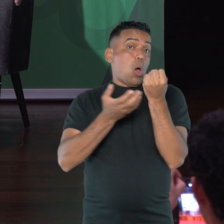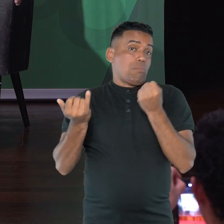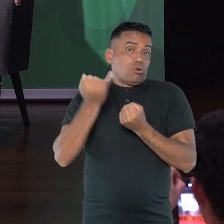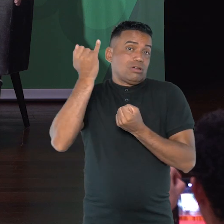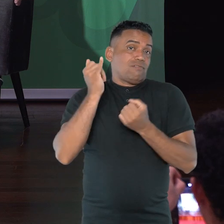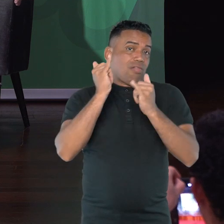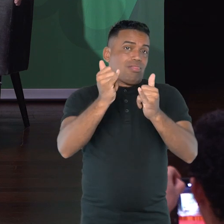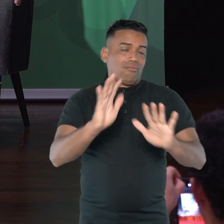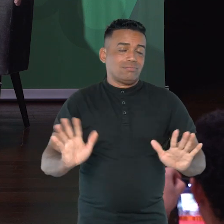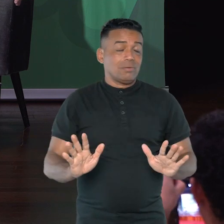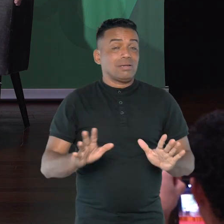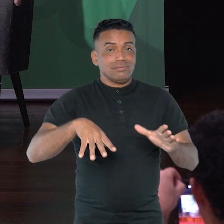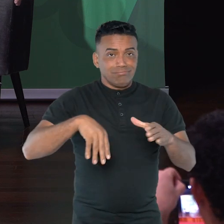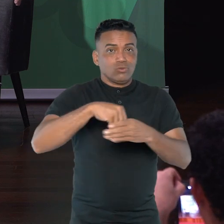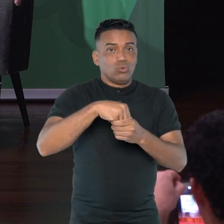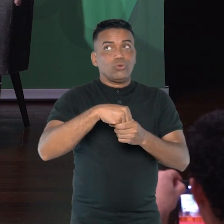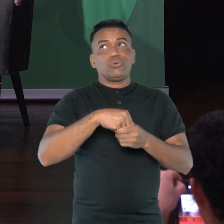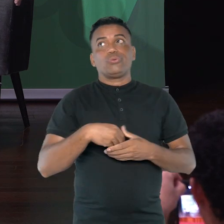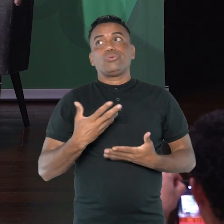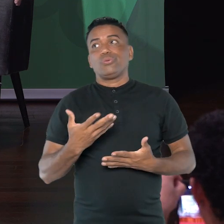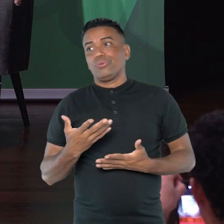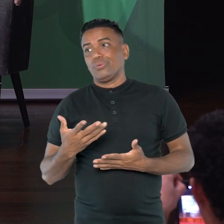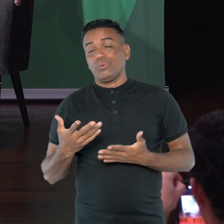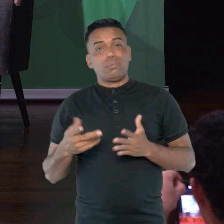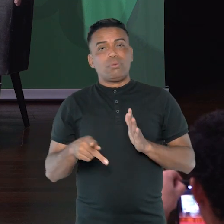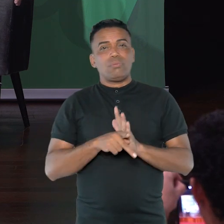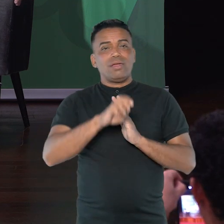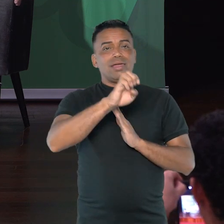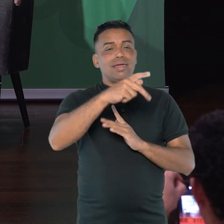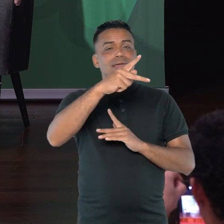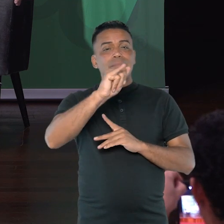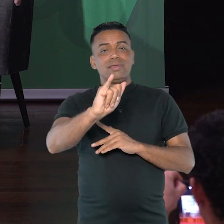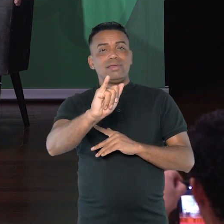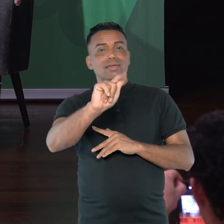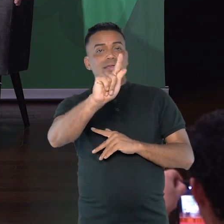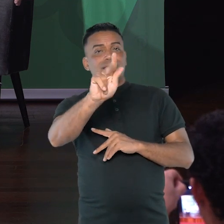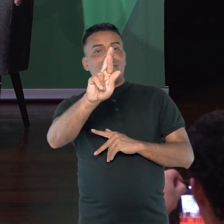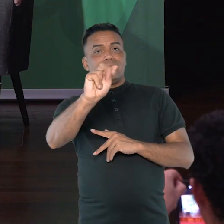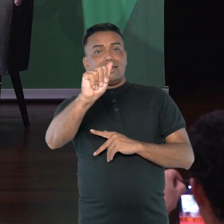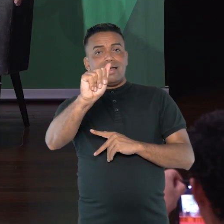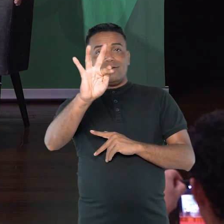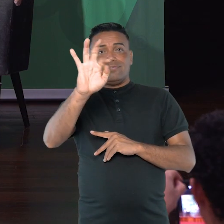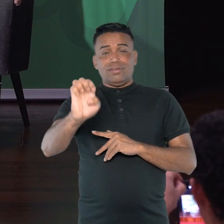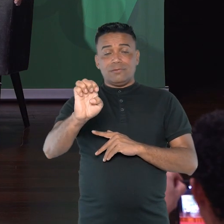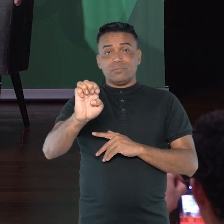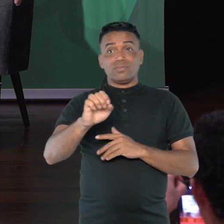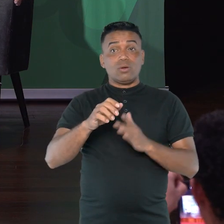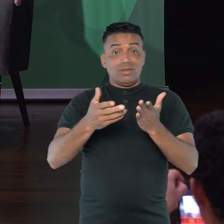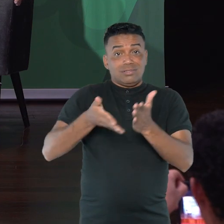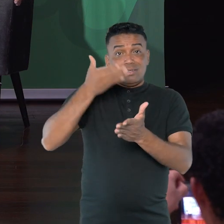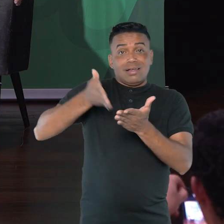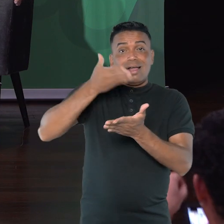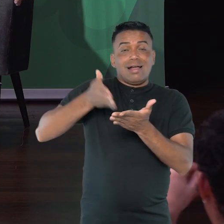Mas ele incluiu uma seguinte, como se fosse um epígrafe, né, mas uma introdução. Este caderno, onde alinho